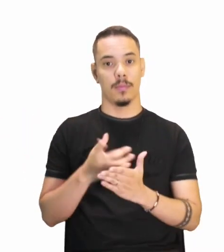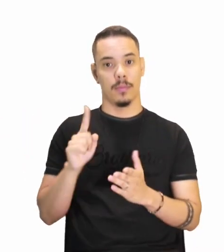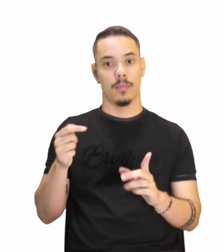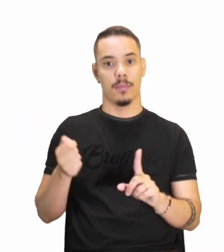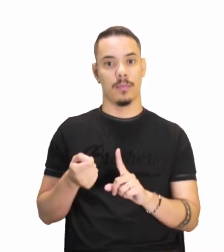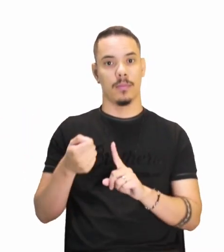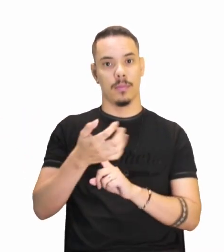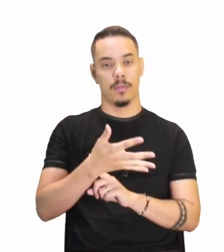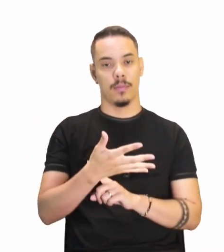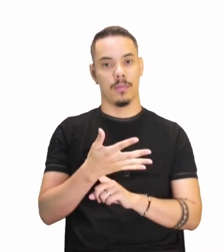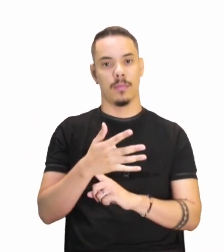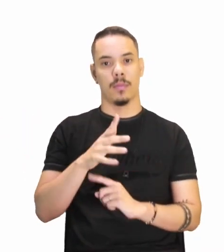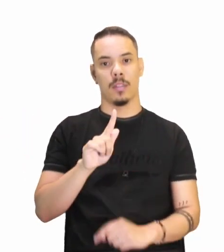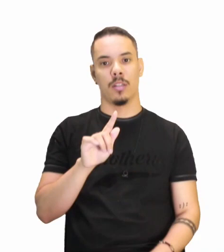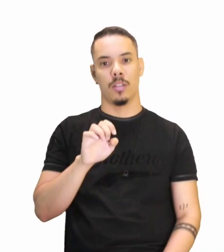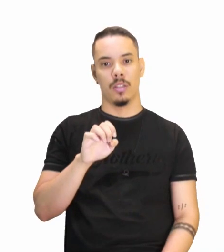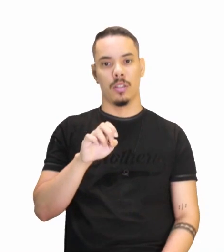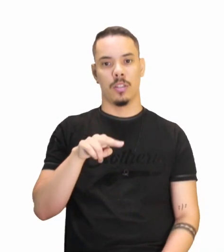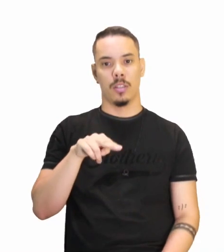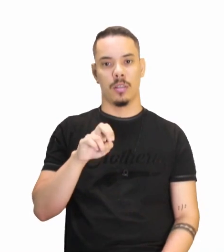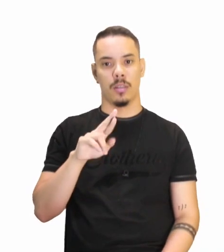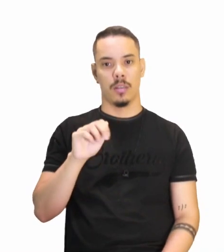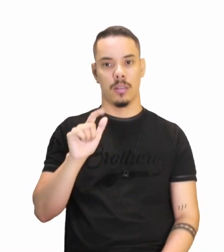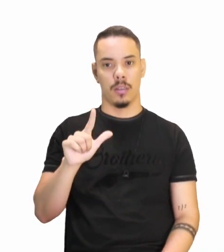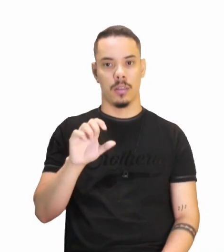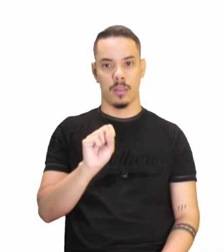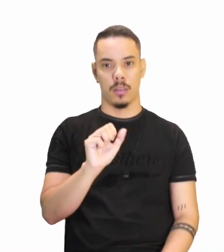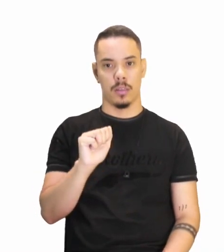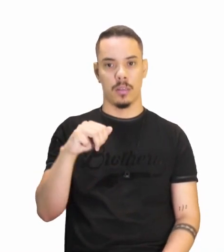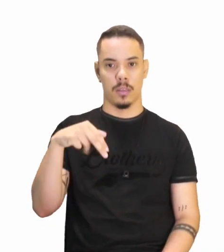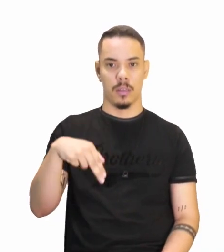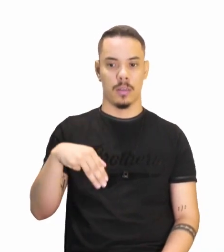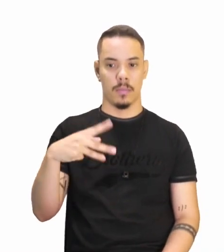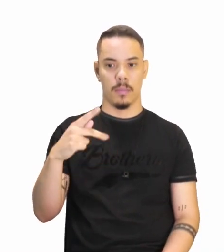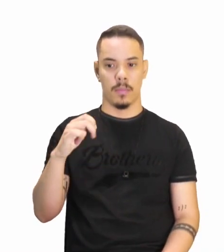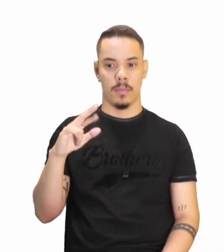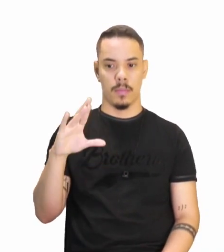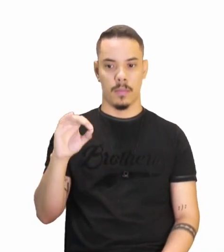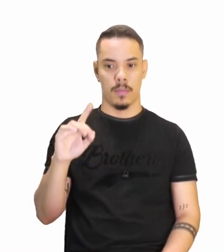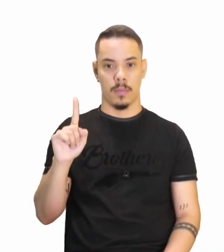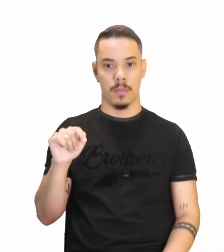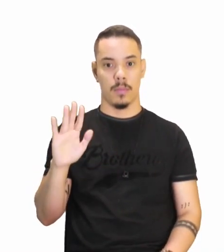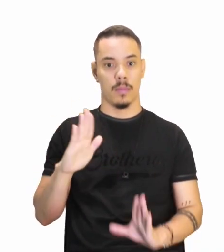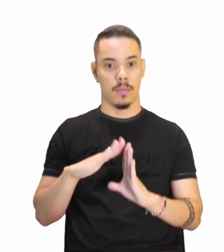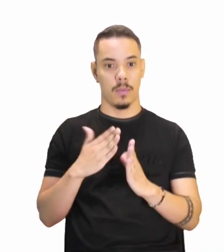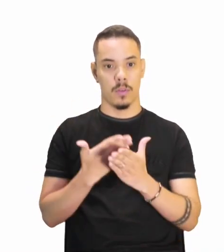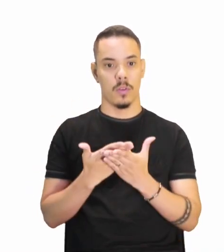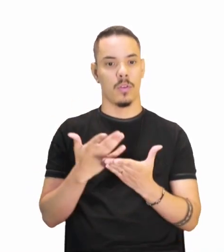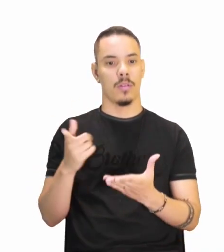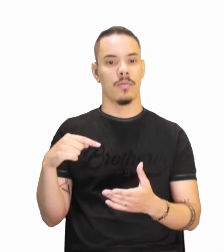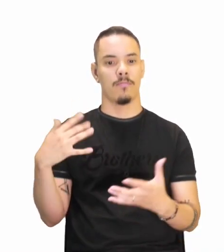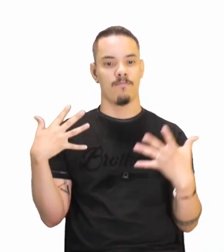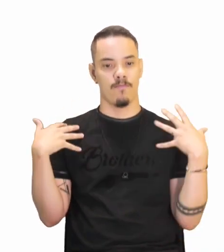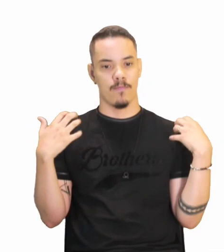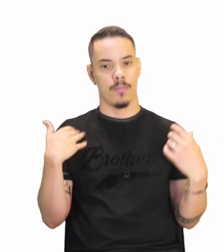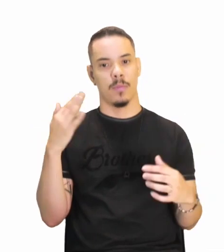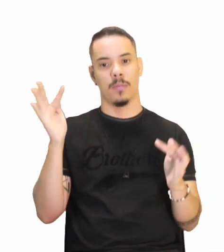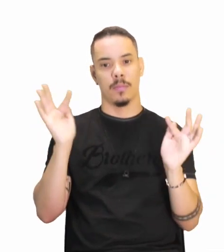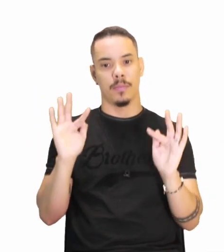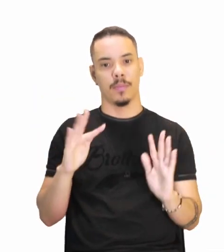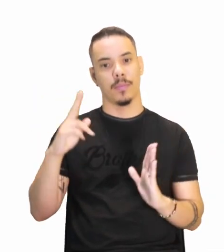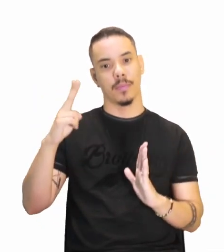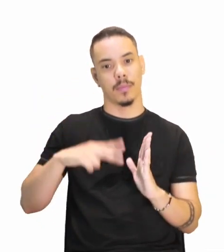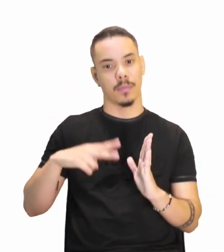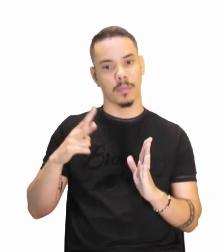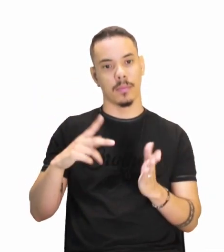né é de General Sampaio aqui o momento bem descontraído dos